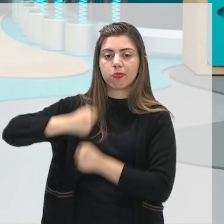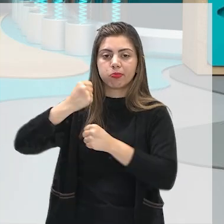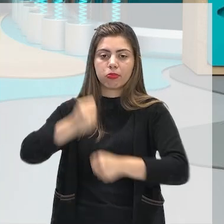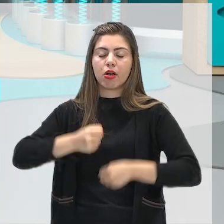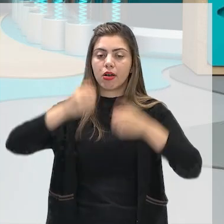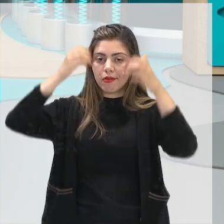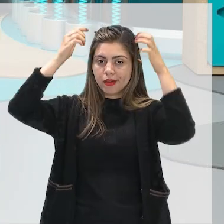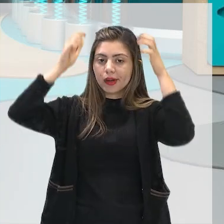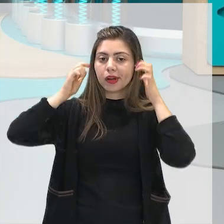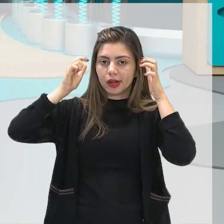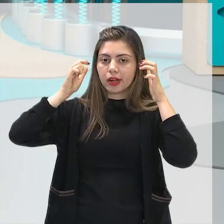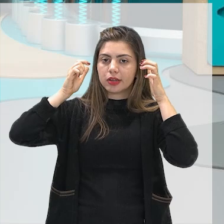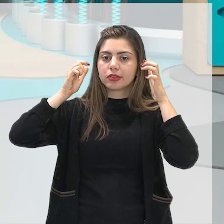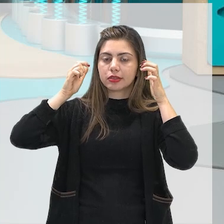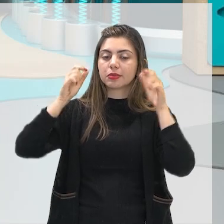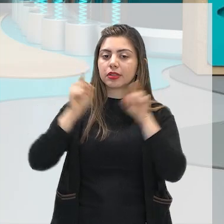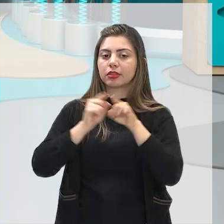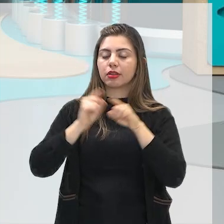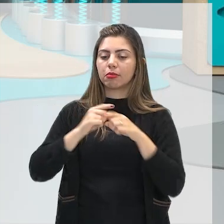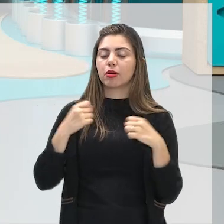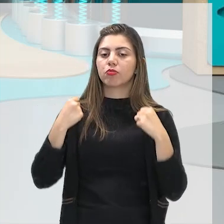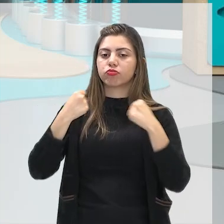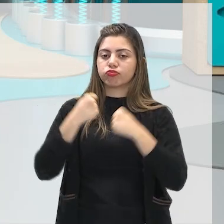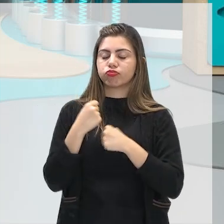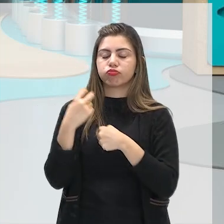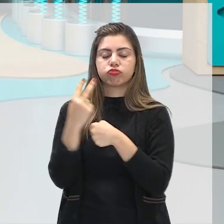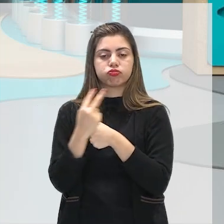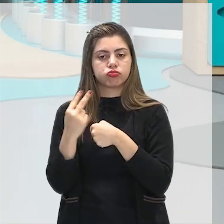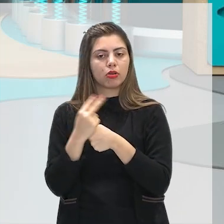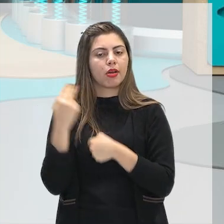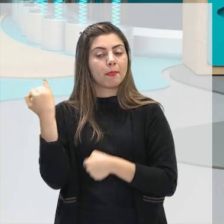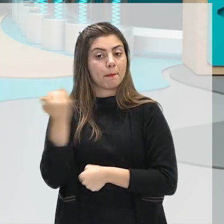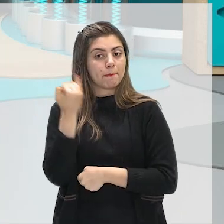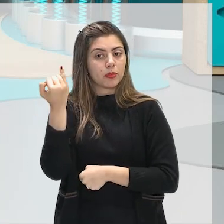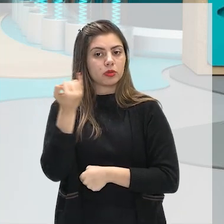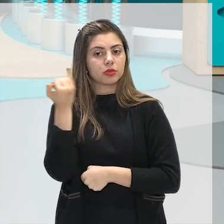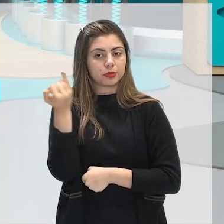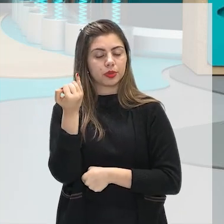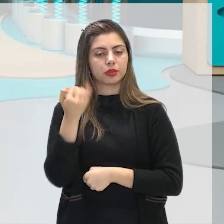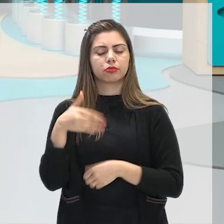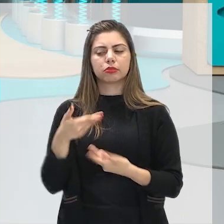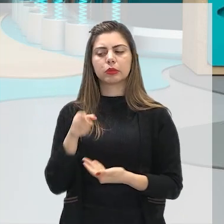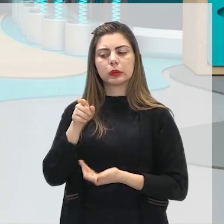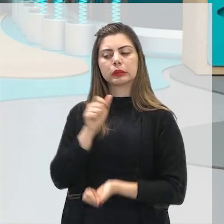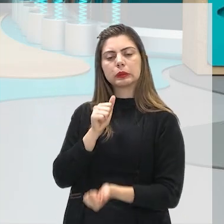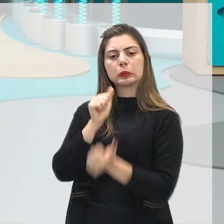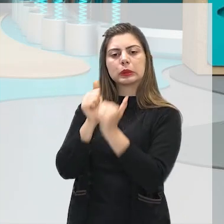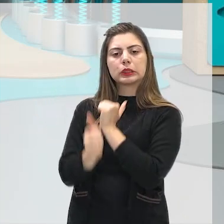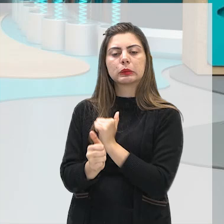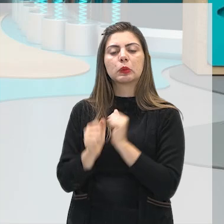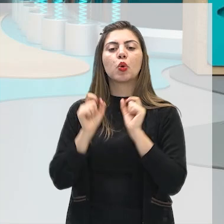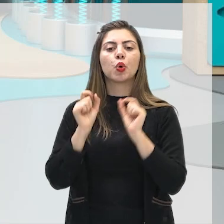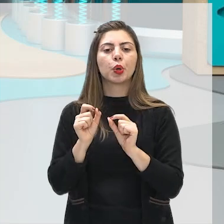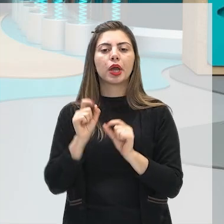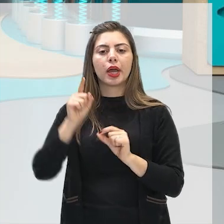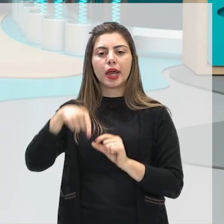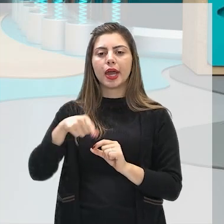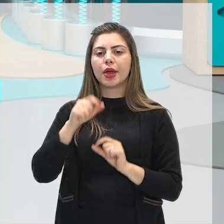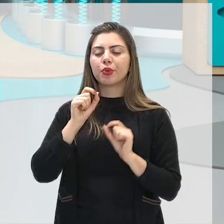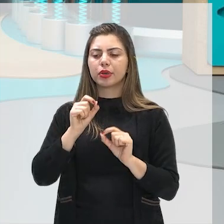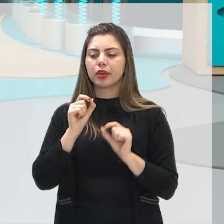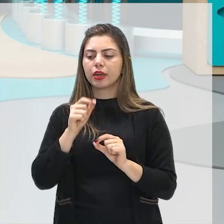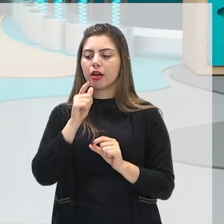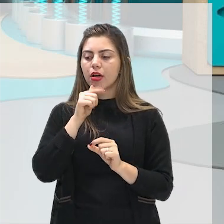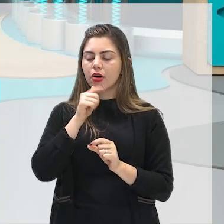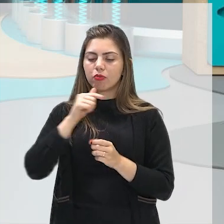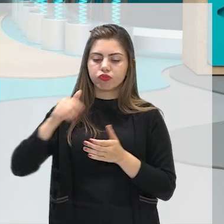capacete e um colete salva-vidas, que é super importante. Essa atividade consiste em descer